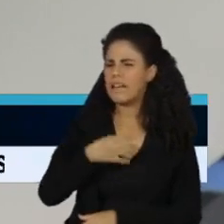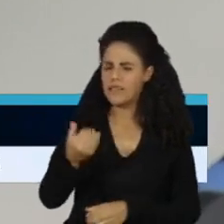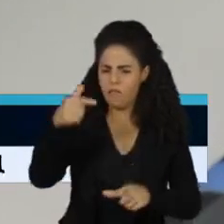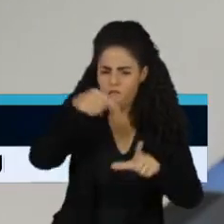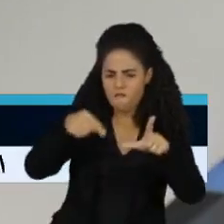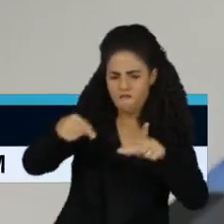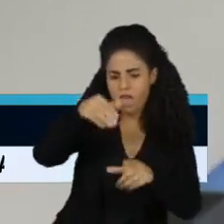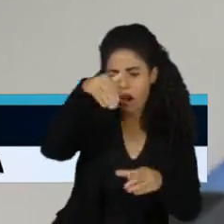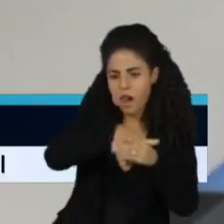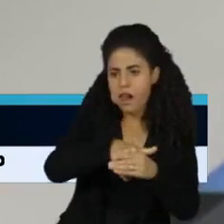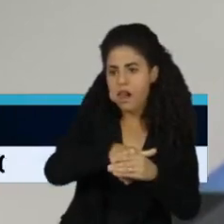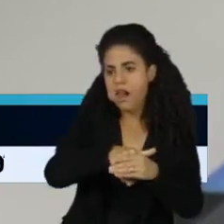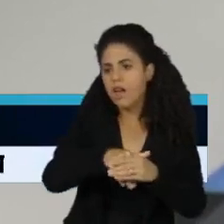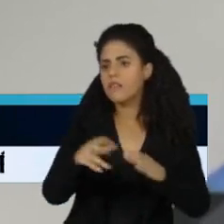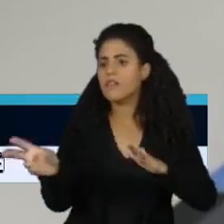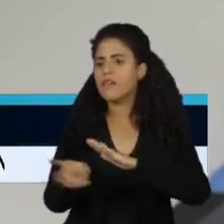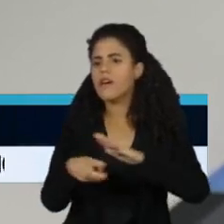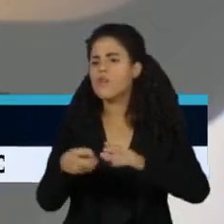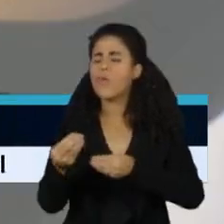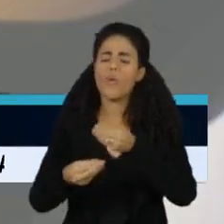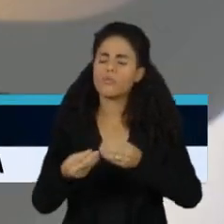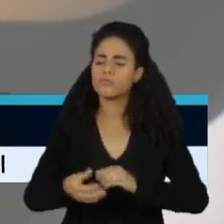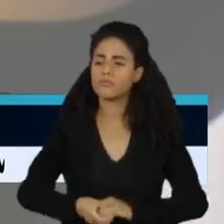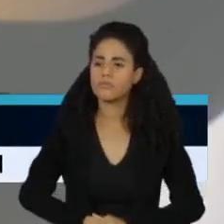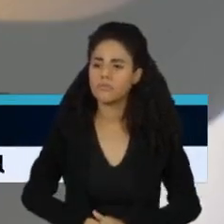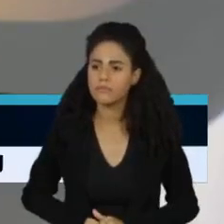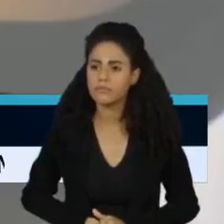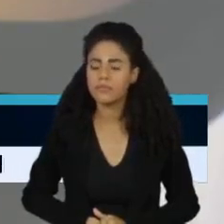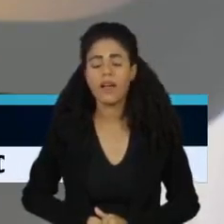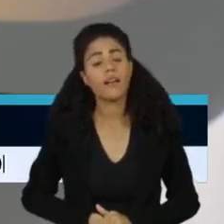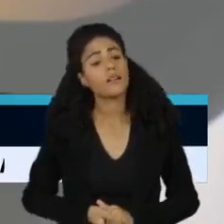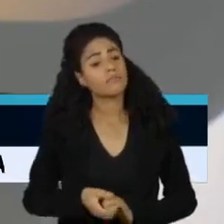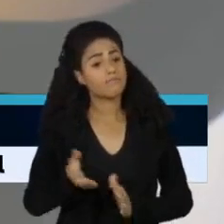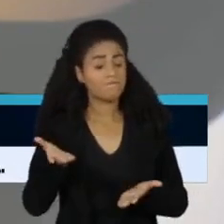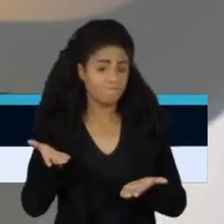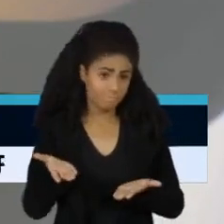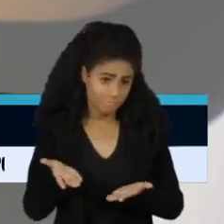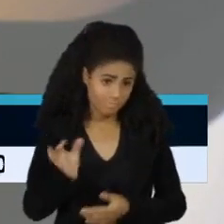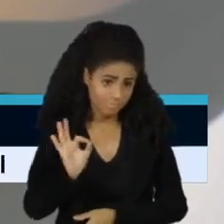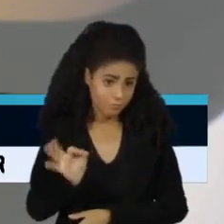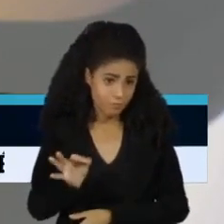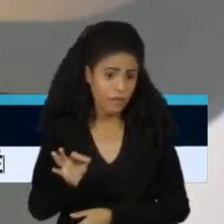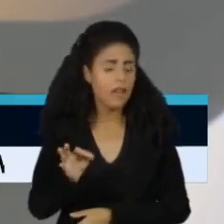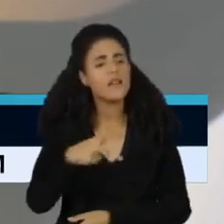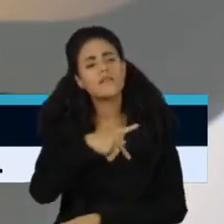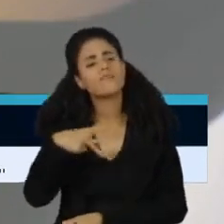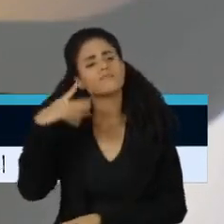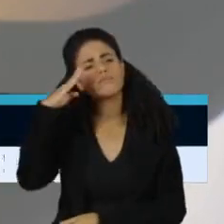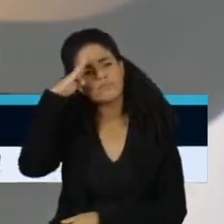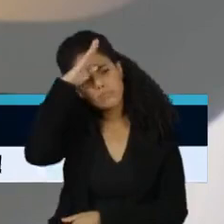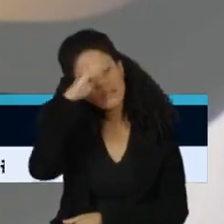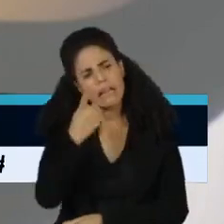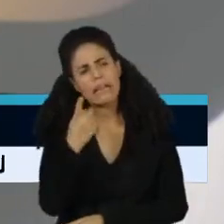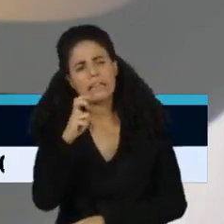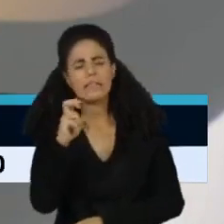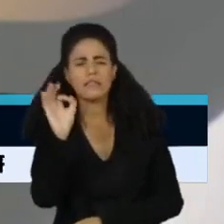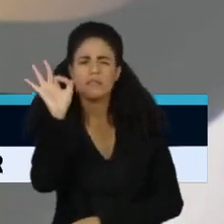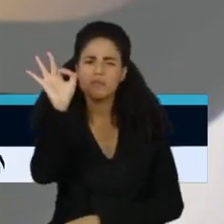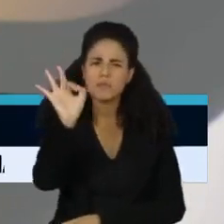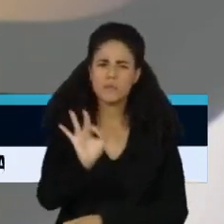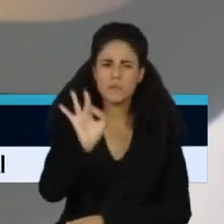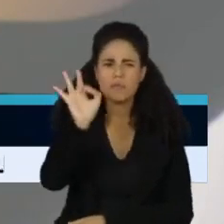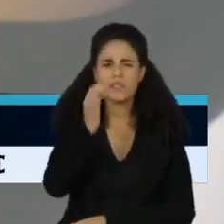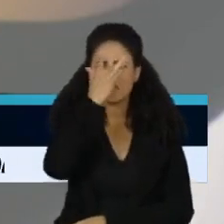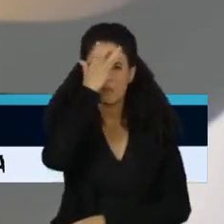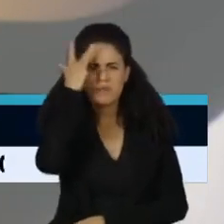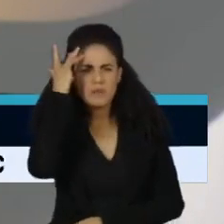eleitoral não conquista voto. O Bolsonaro tem os seus 15% talvez de